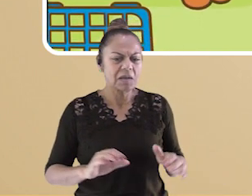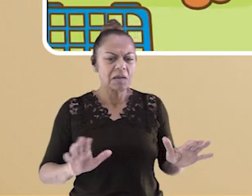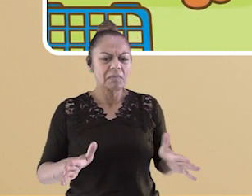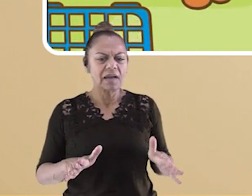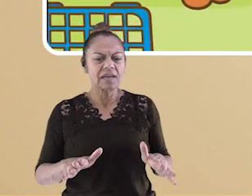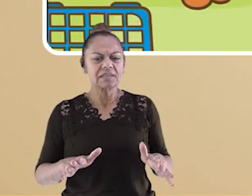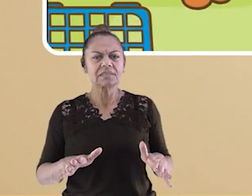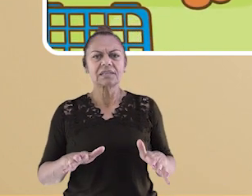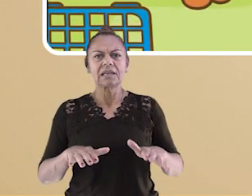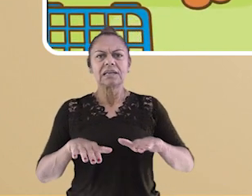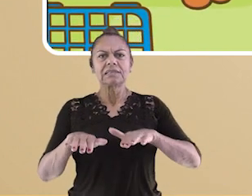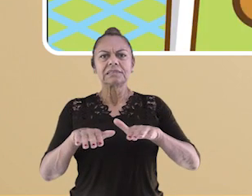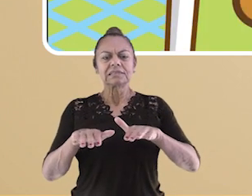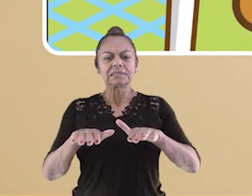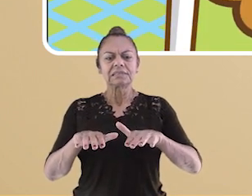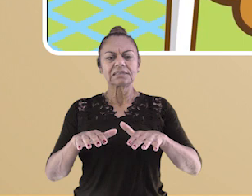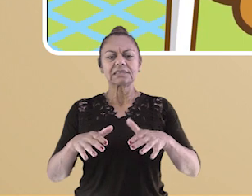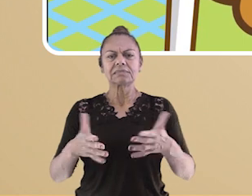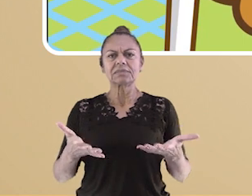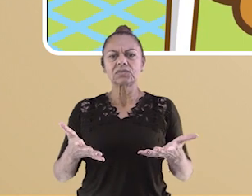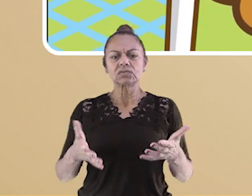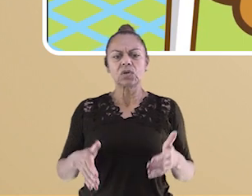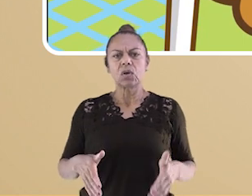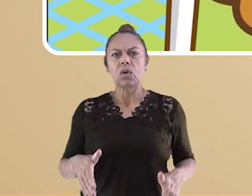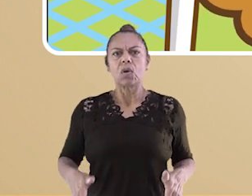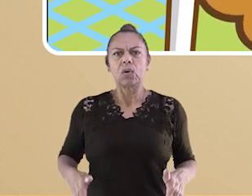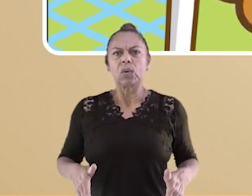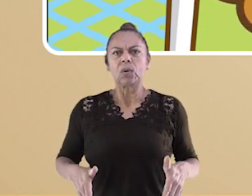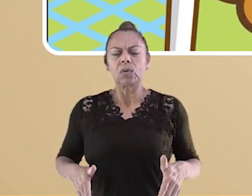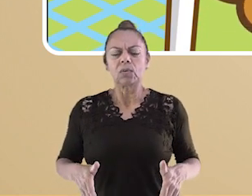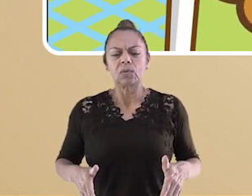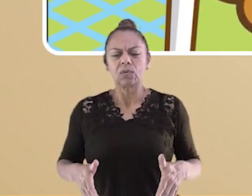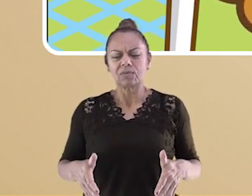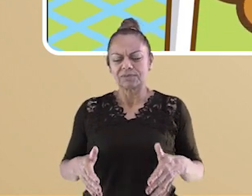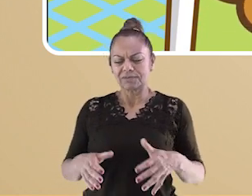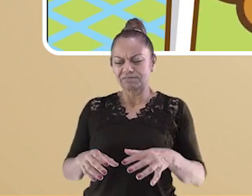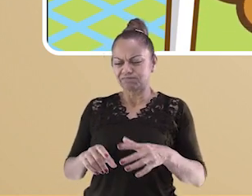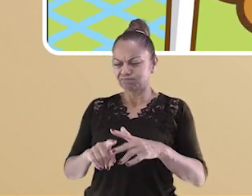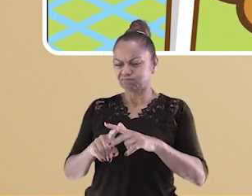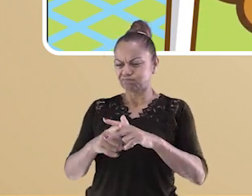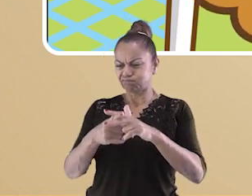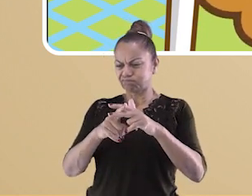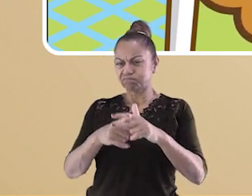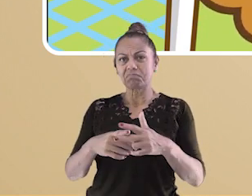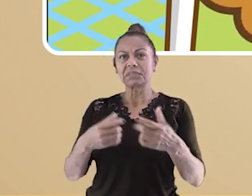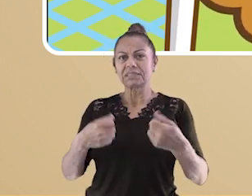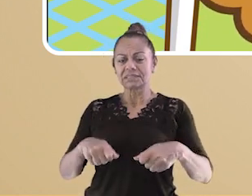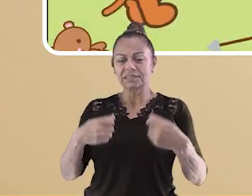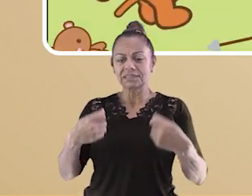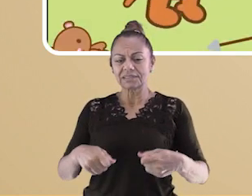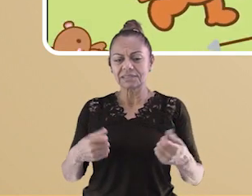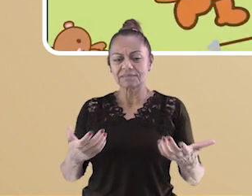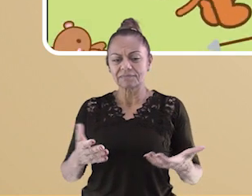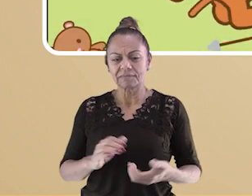mas a minha máquina tá machucada. Fica tranquila, Rafa. Tenho certeza que sua máquina vai se